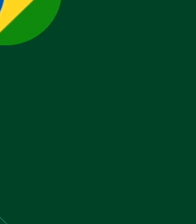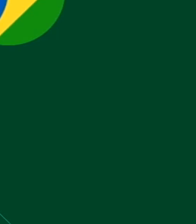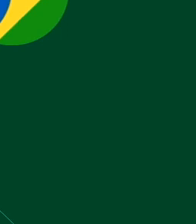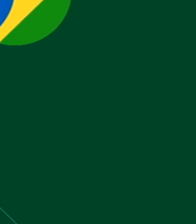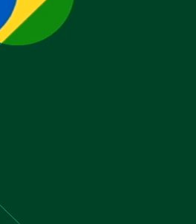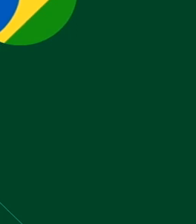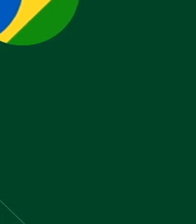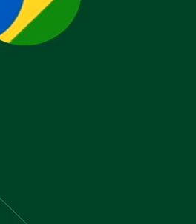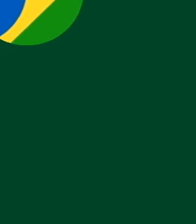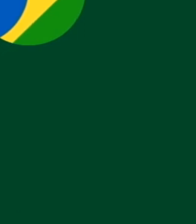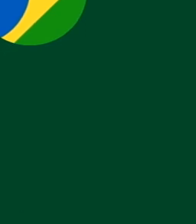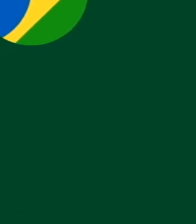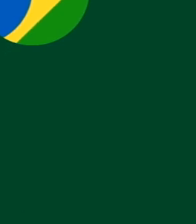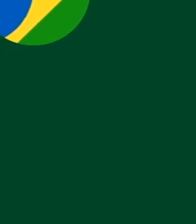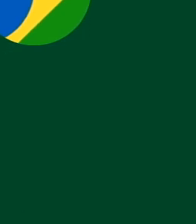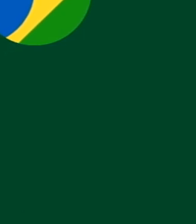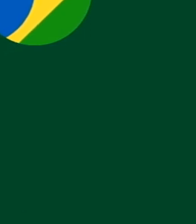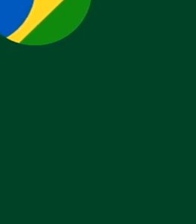Momento Saúde.